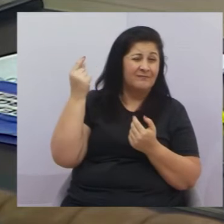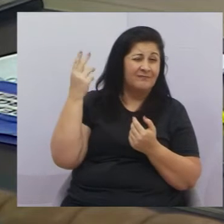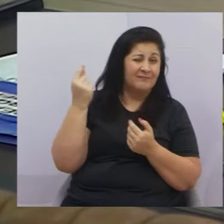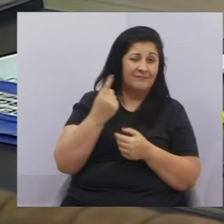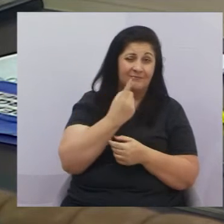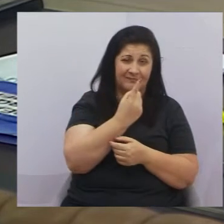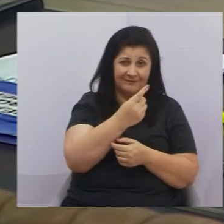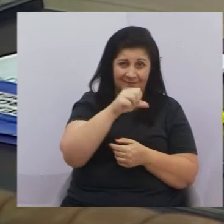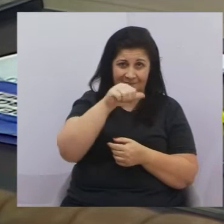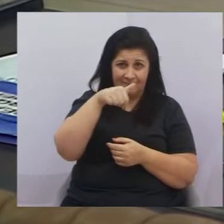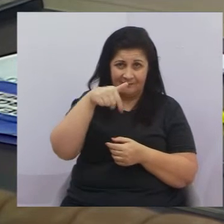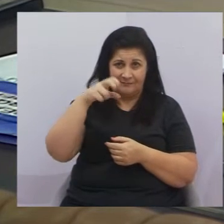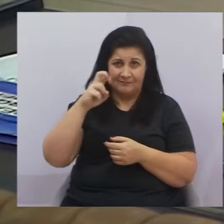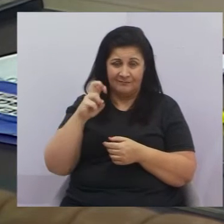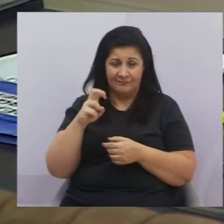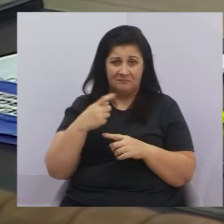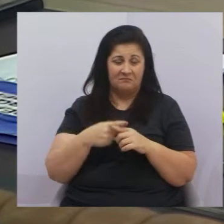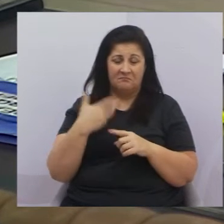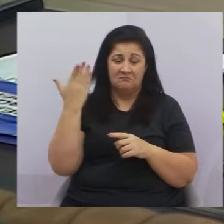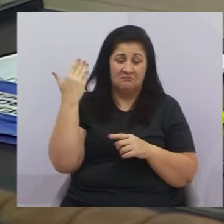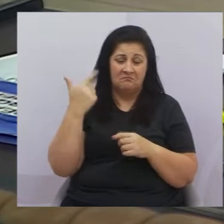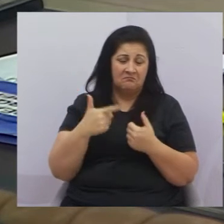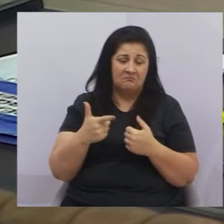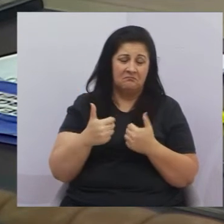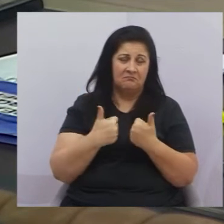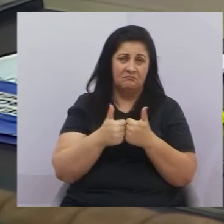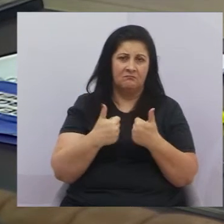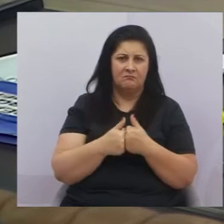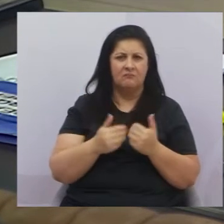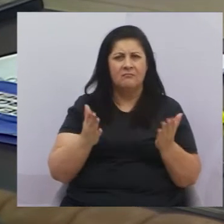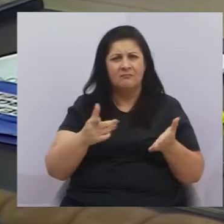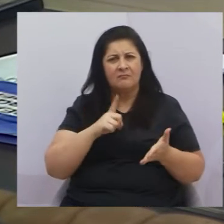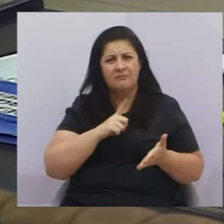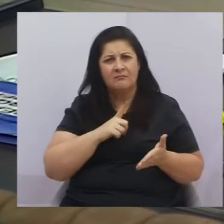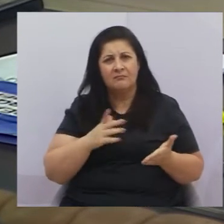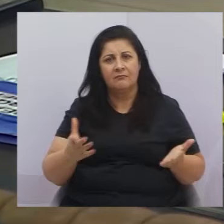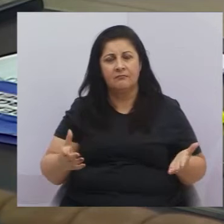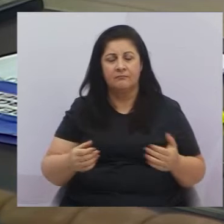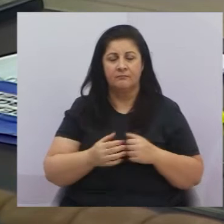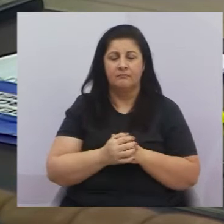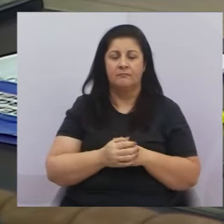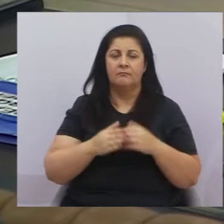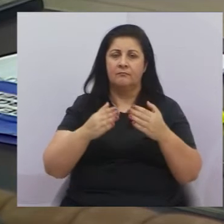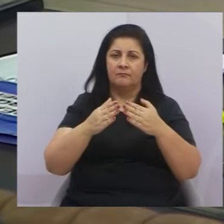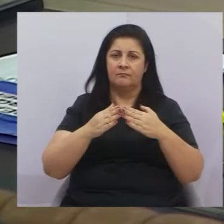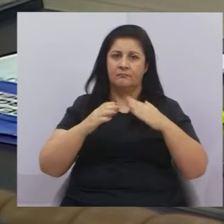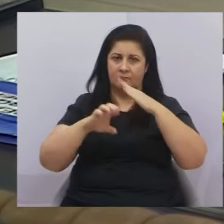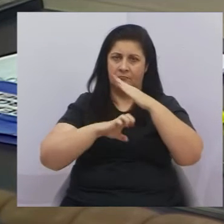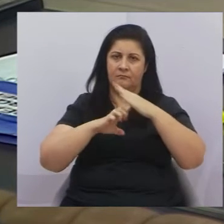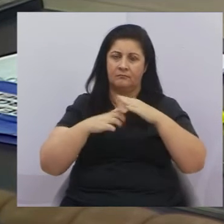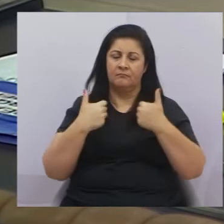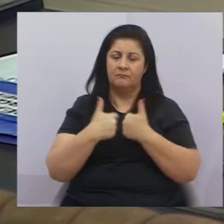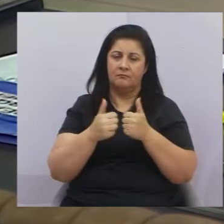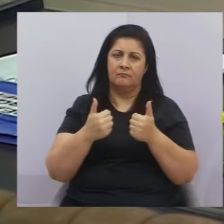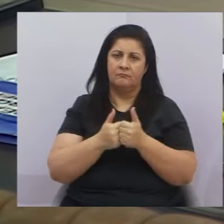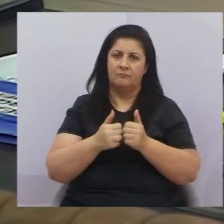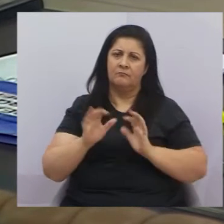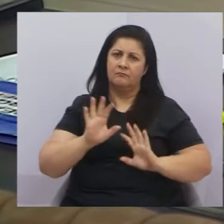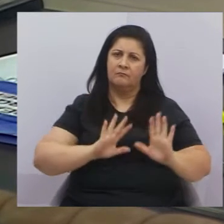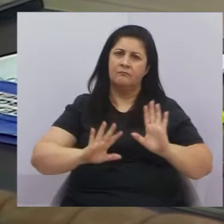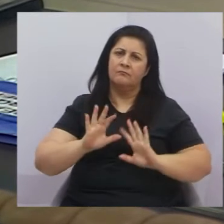que a gente fazia isso, que não tinha ônibus no Parque Meia Lua. Agora tem. Então, eu gostaria que a empresa de ônibus tomasse essa